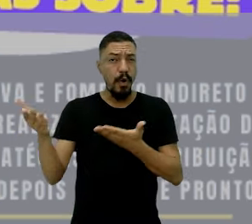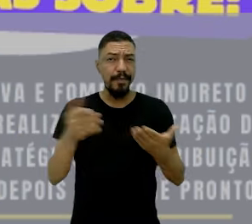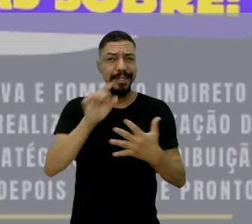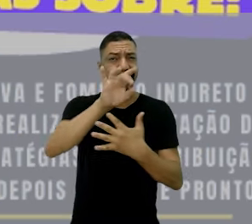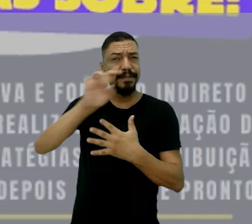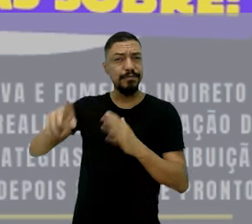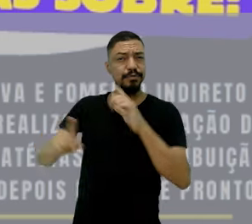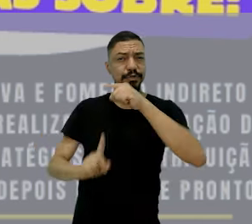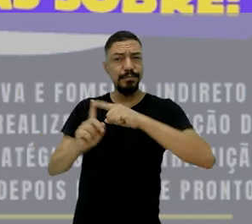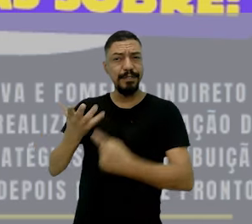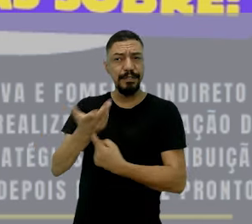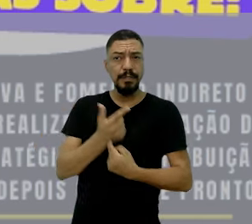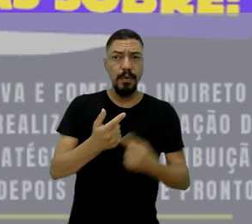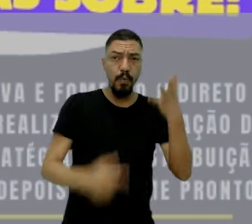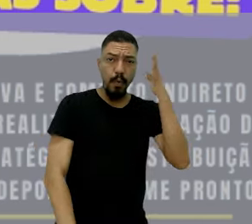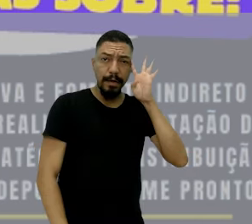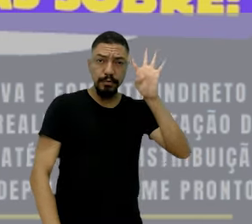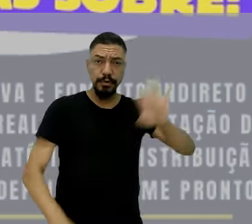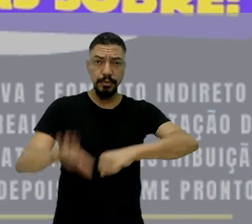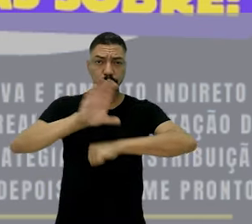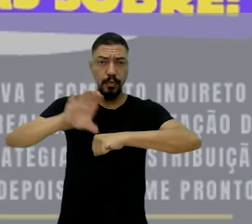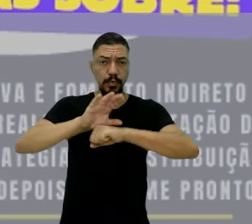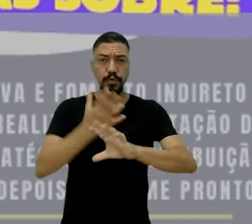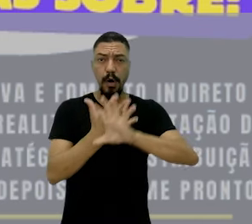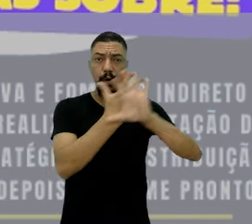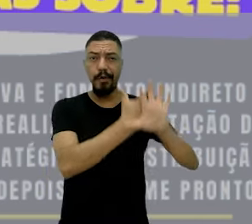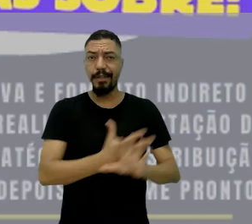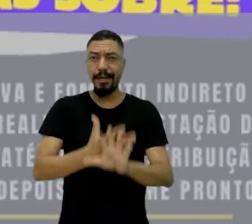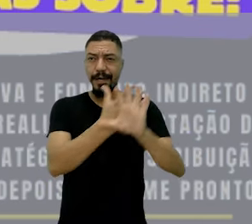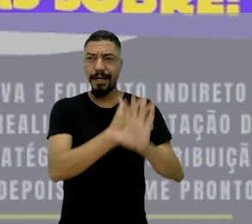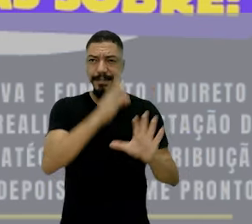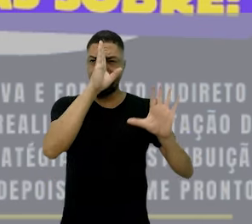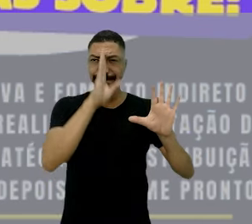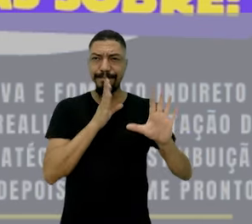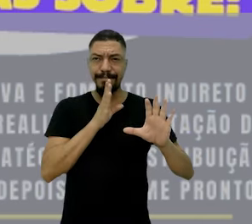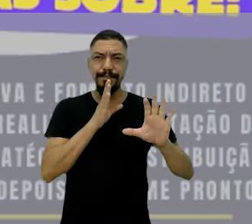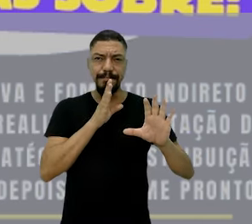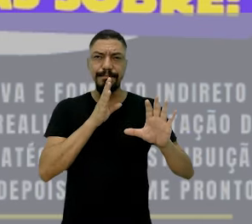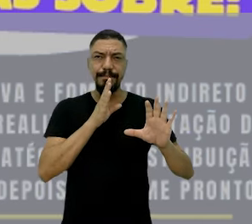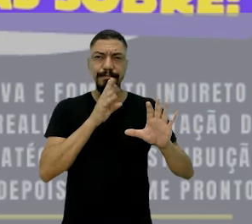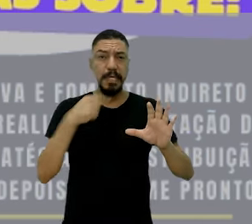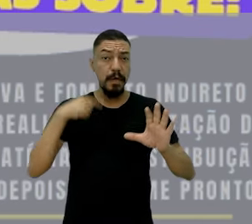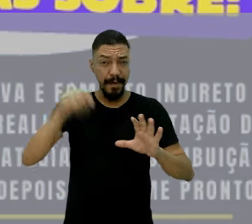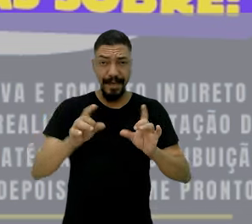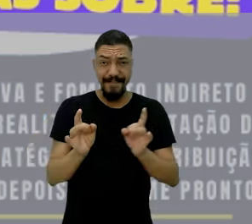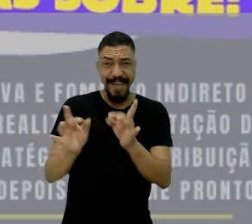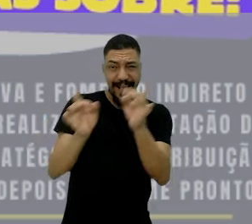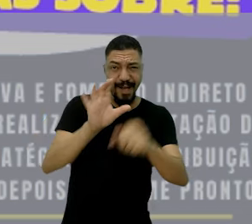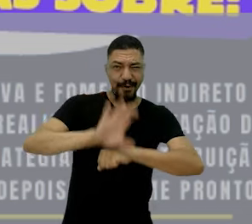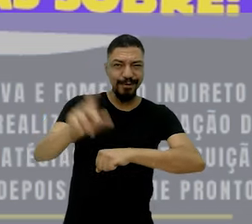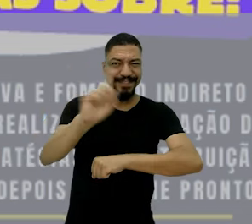São 4 dias online, gratuito, né? Não vim vender nada aqui, né?